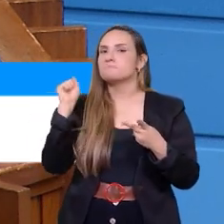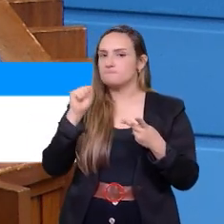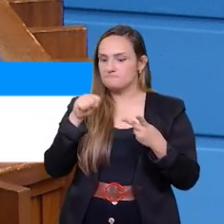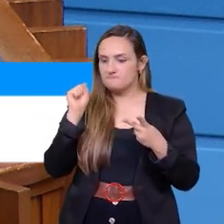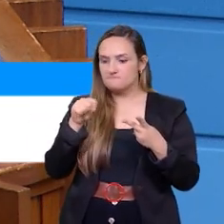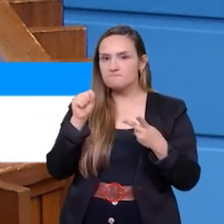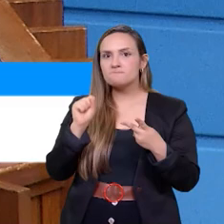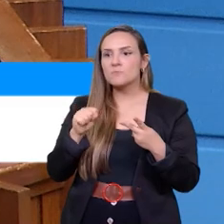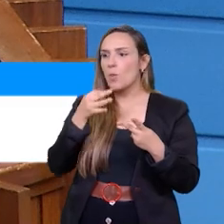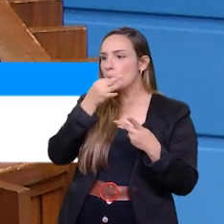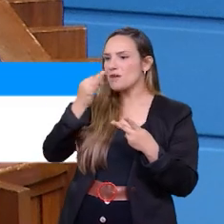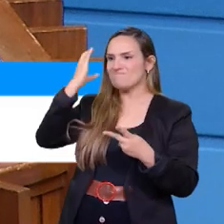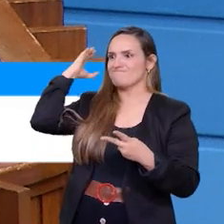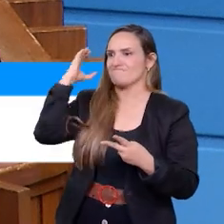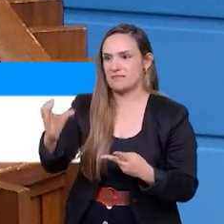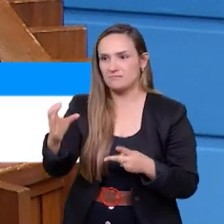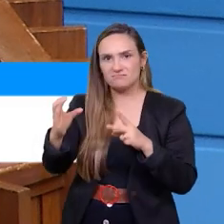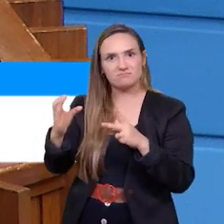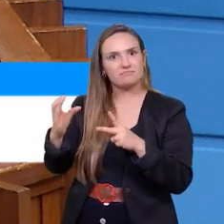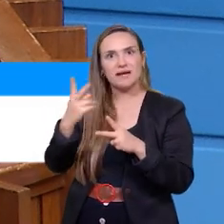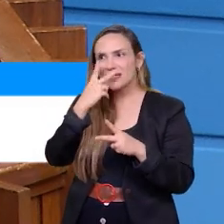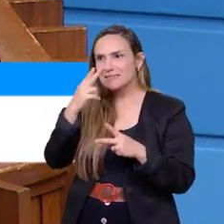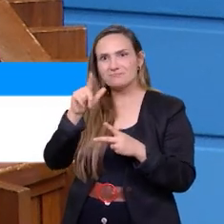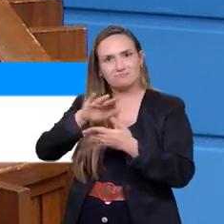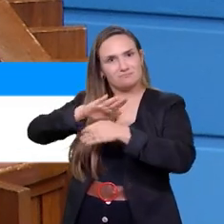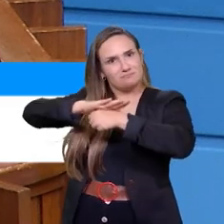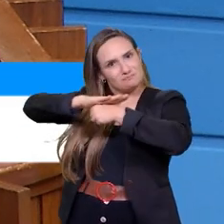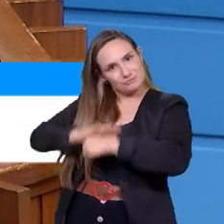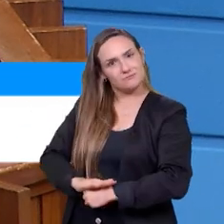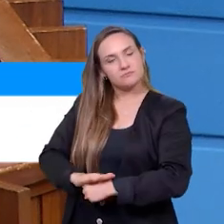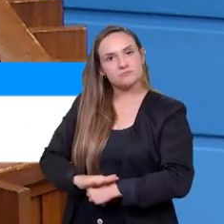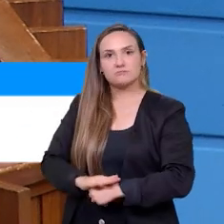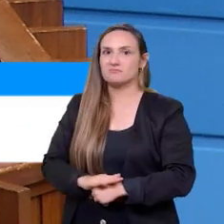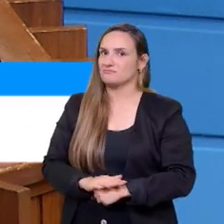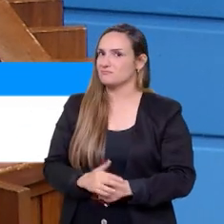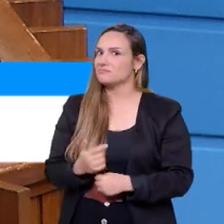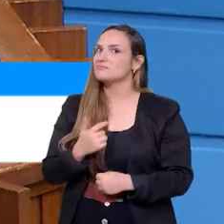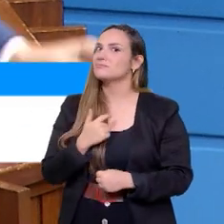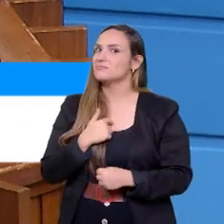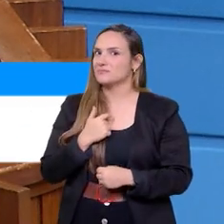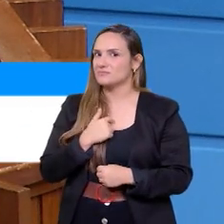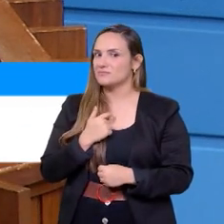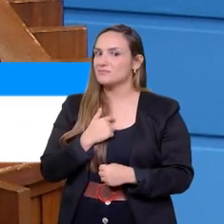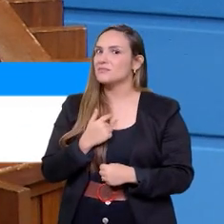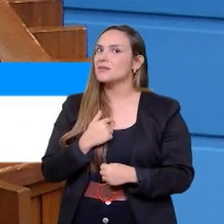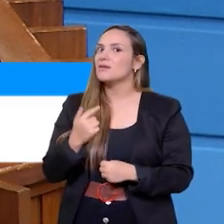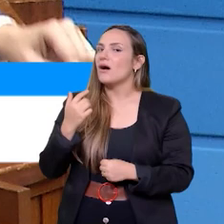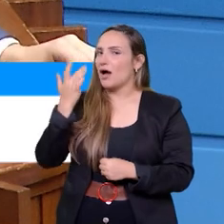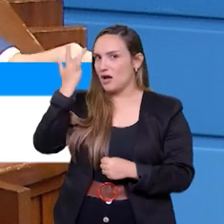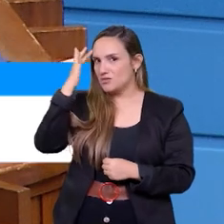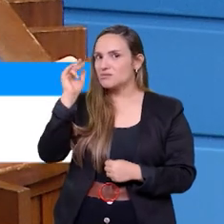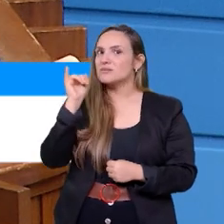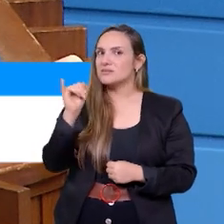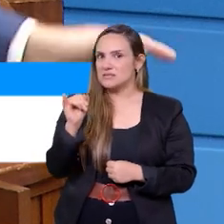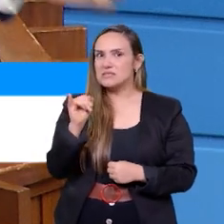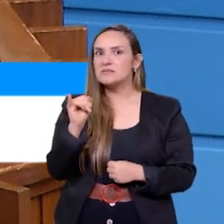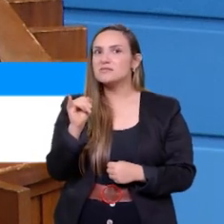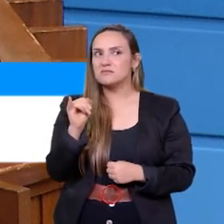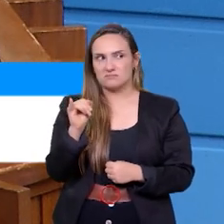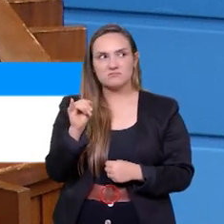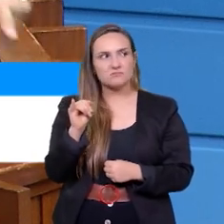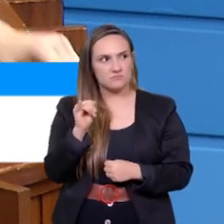criminalização de opinião de pensamento a impressão que eu tenho é que se pudesse enxergar o que se passa